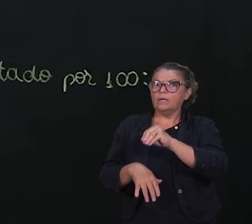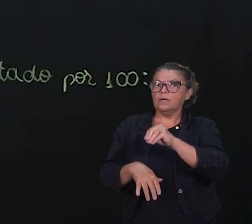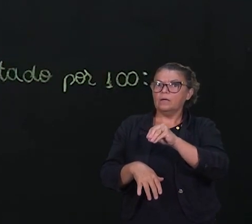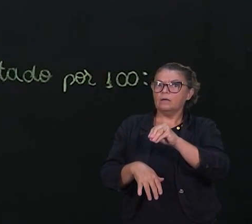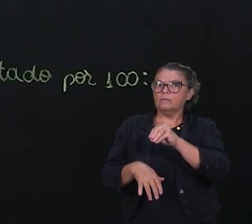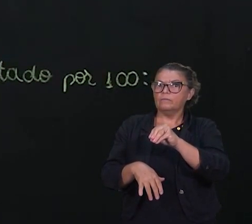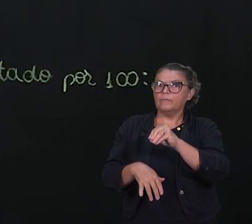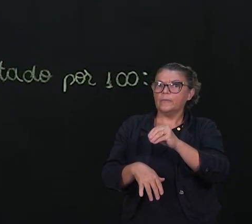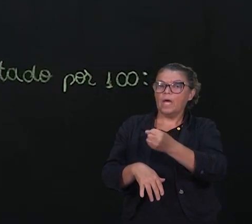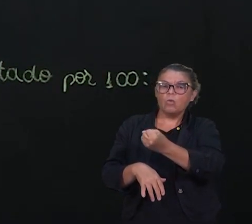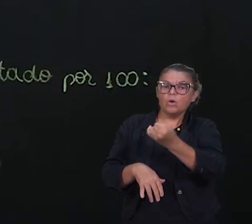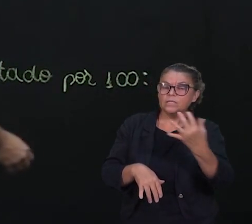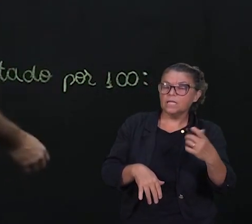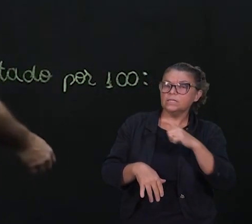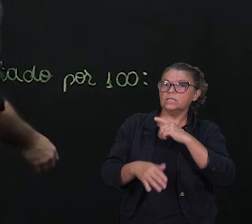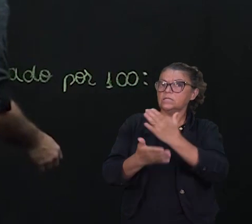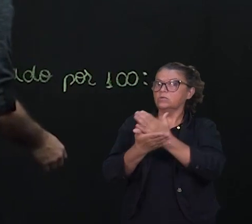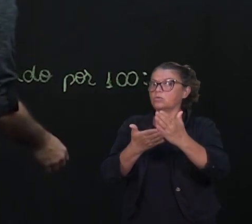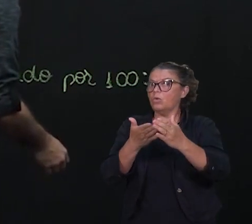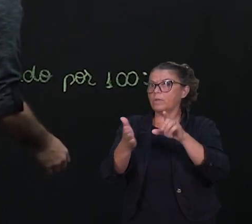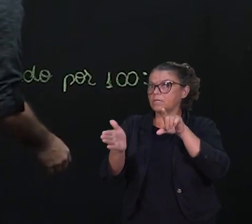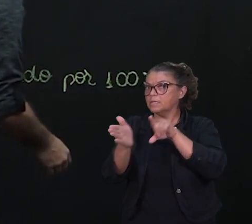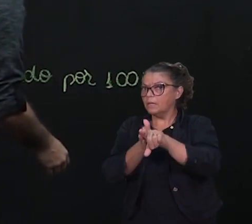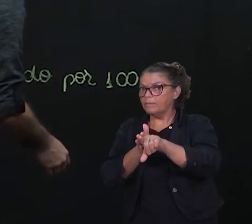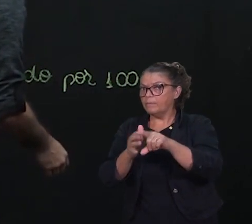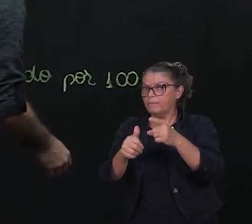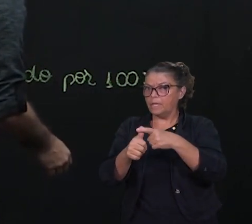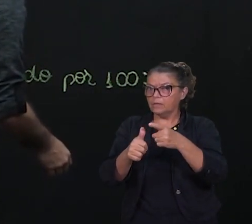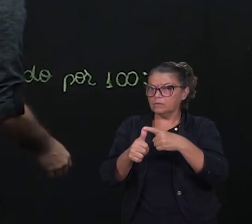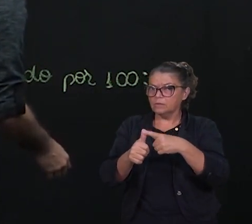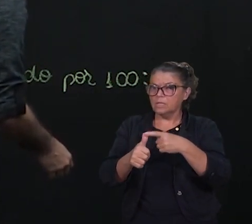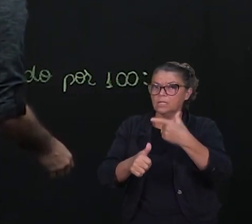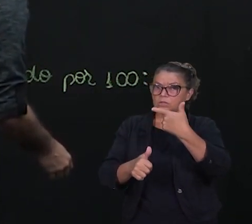que tinha no início, como no caso aqui eram